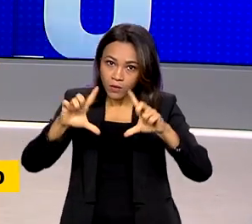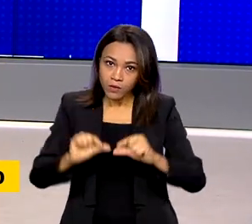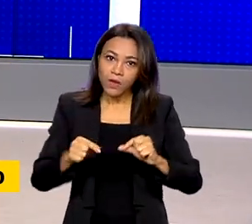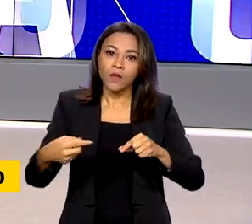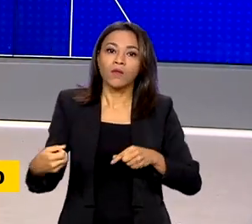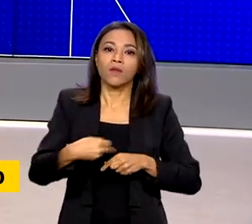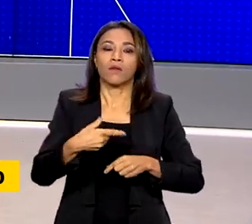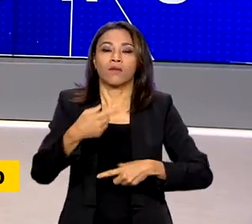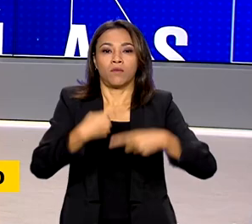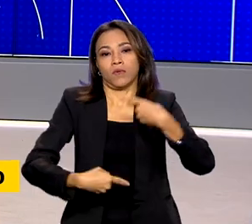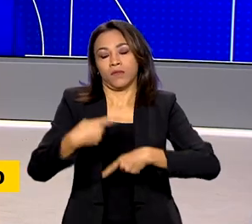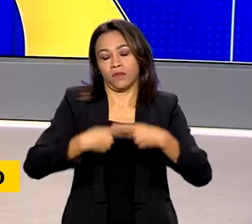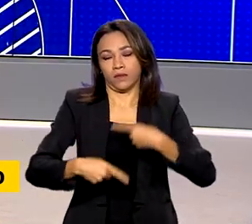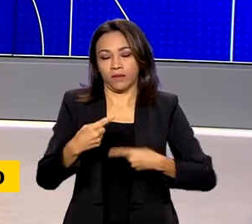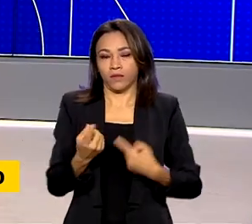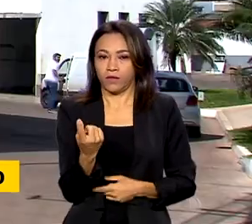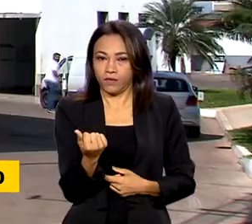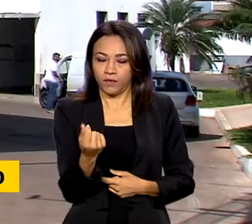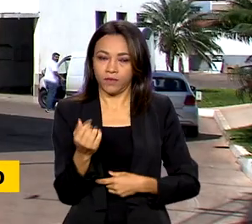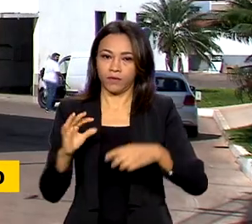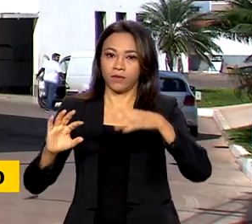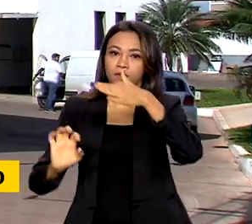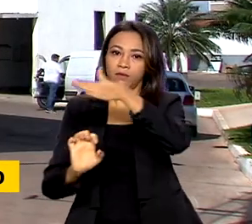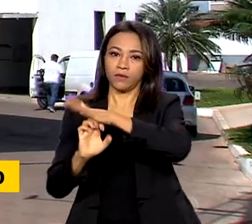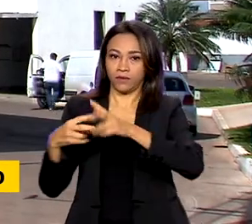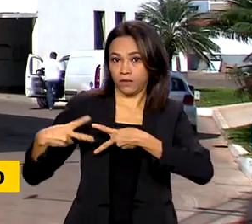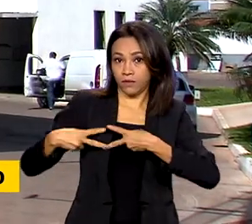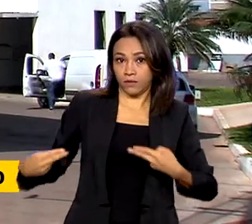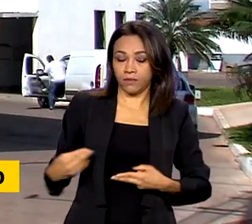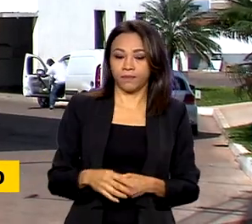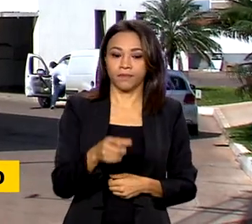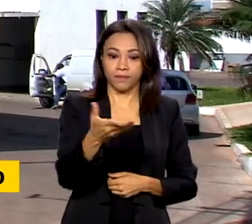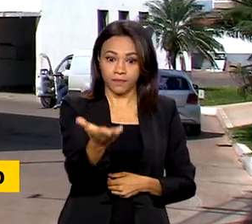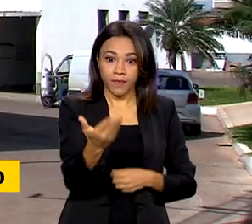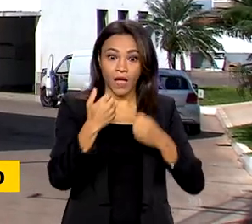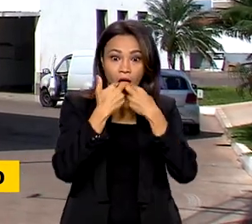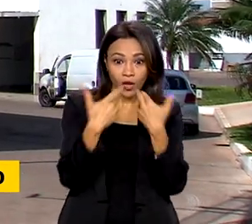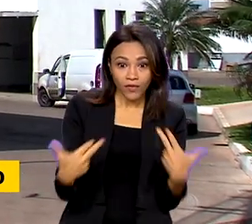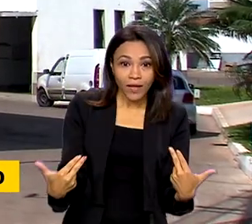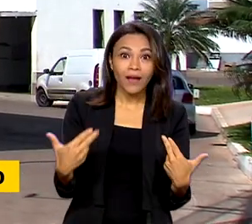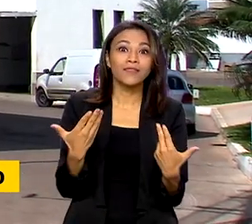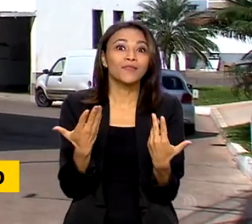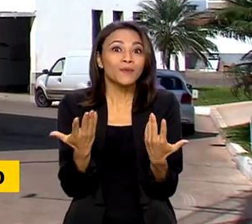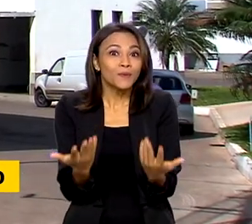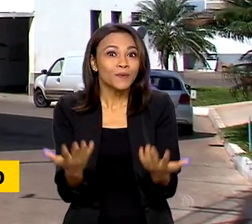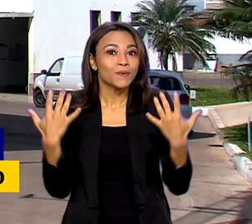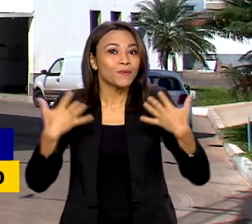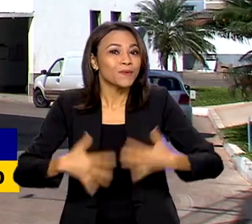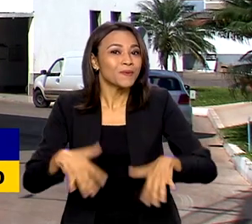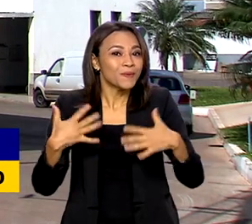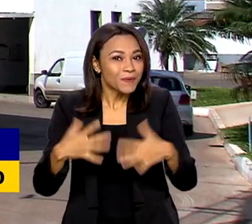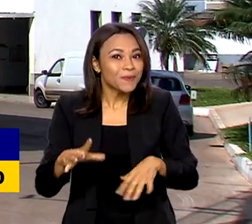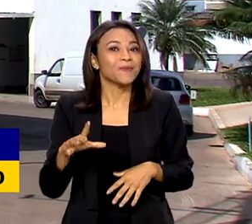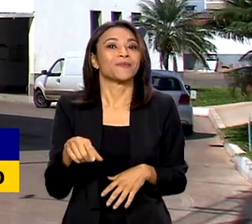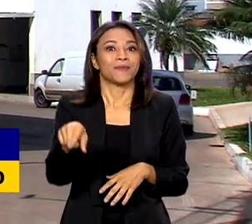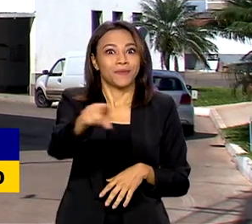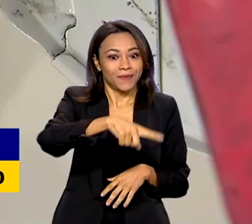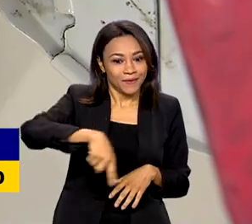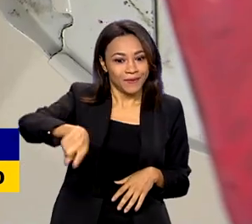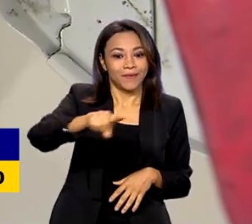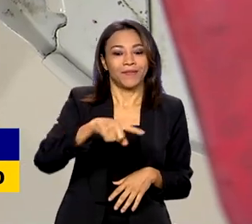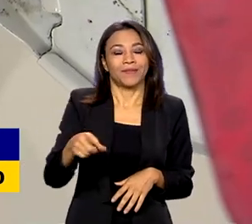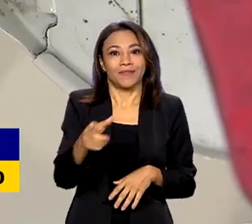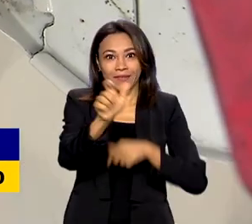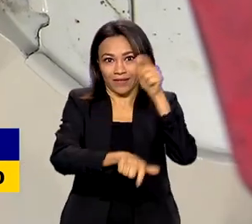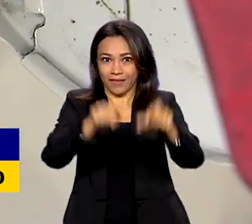política de preços da Petrobras. A novidade impacta diretamente no bolso dos consumidores.